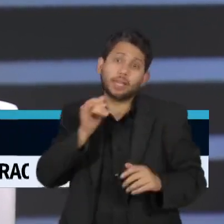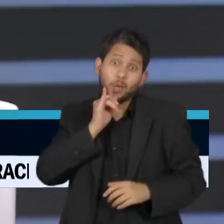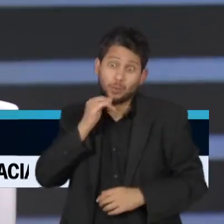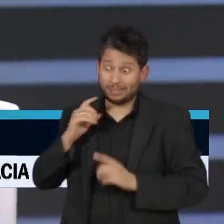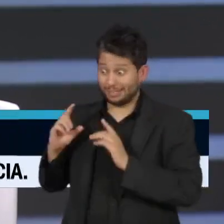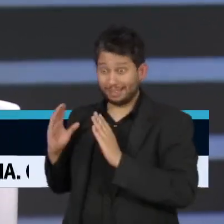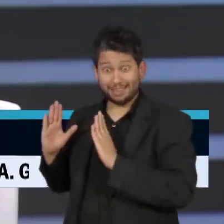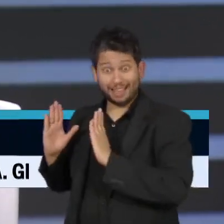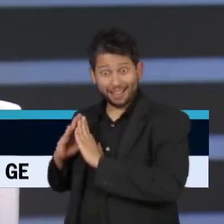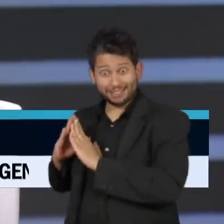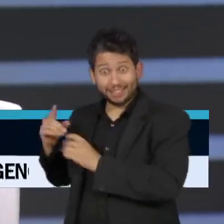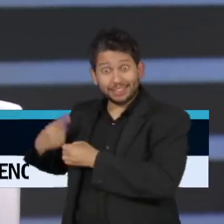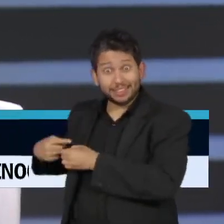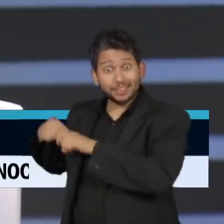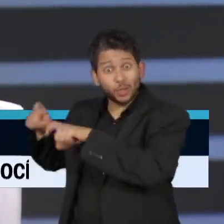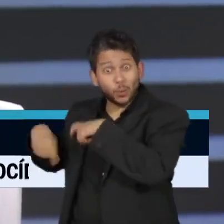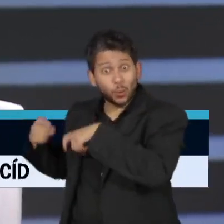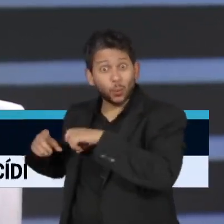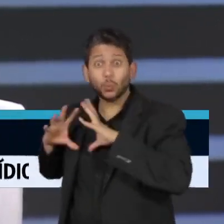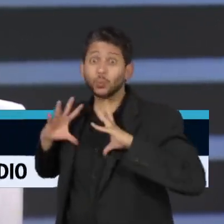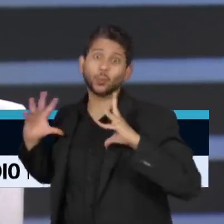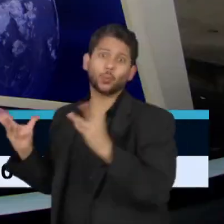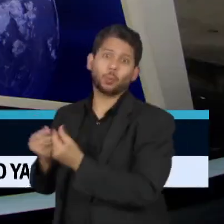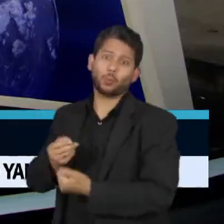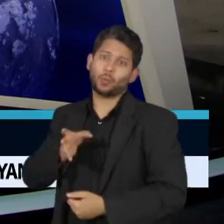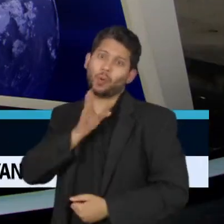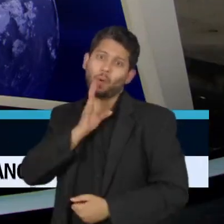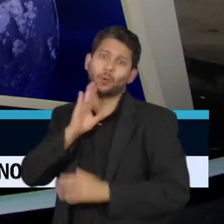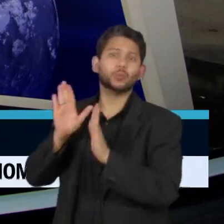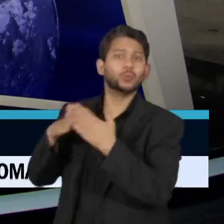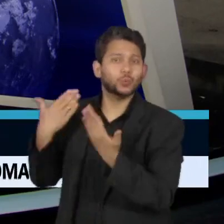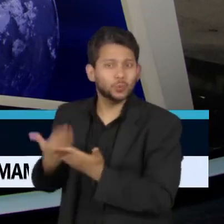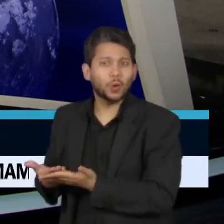eu vim do interior, pequeno, né? Todo mundo conhecia o Museu do Ipiranga. Todas as escolas faziam